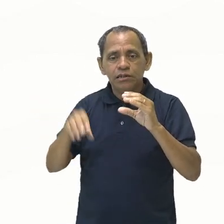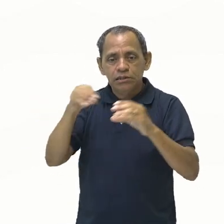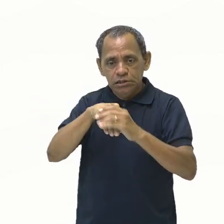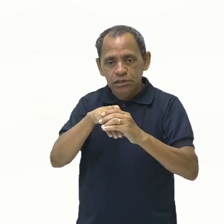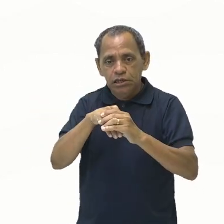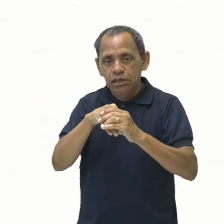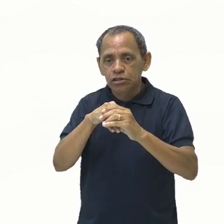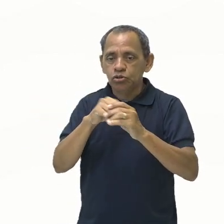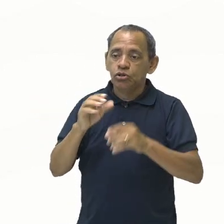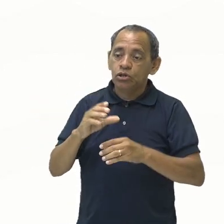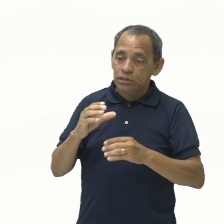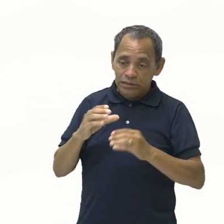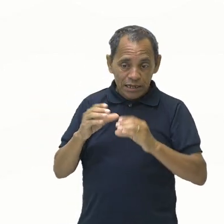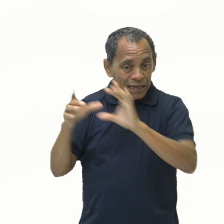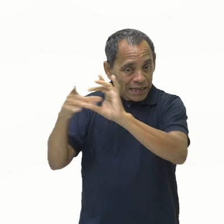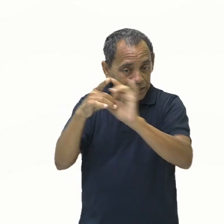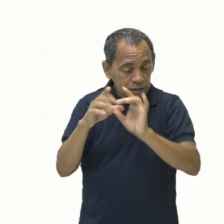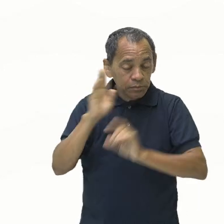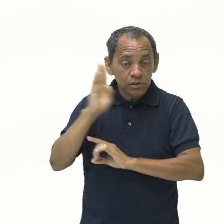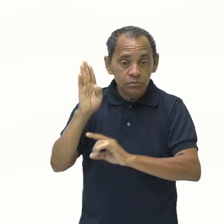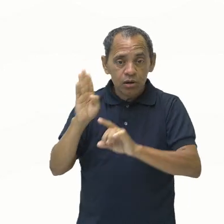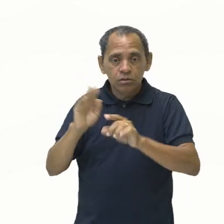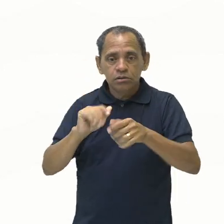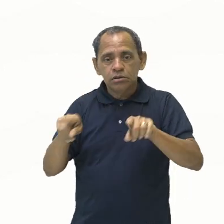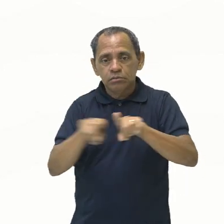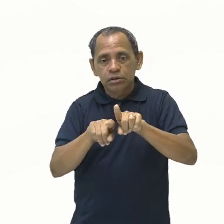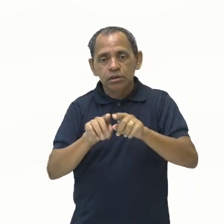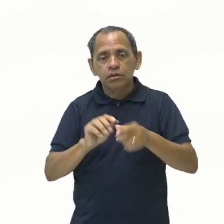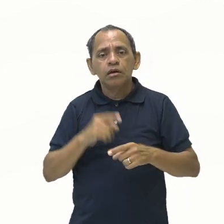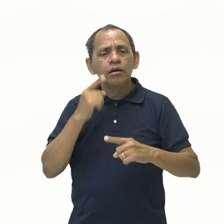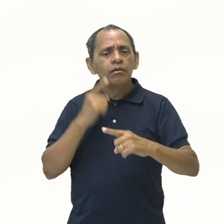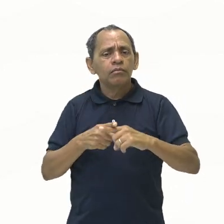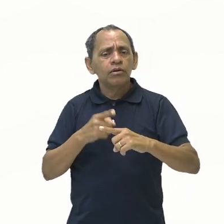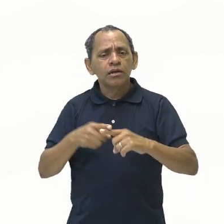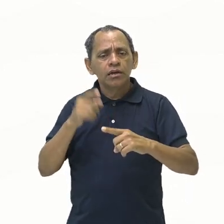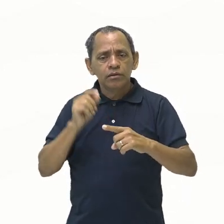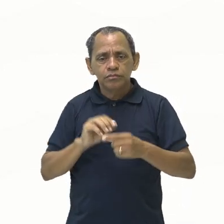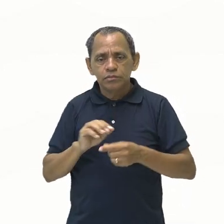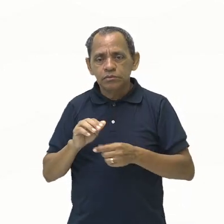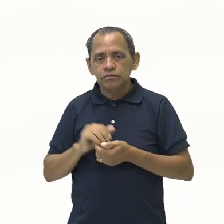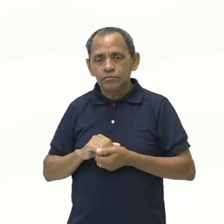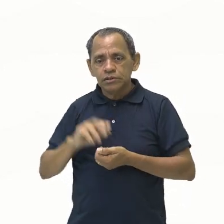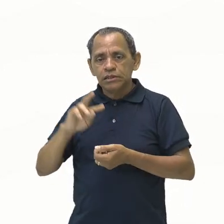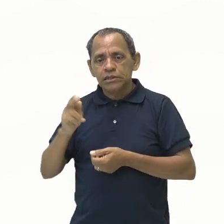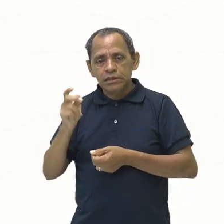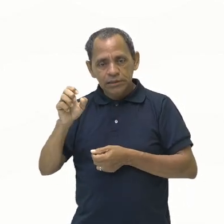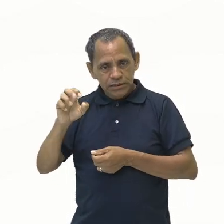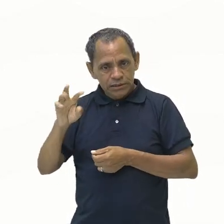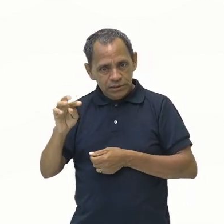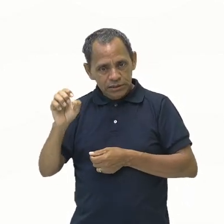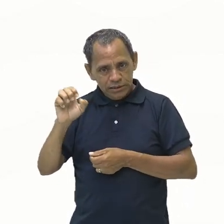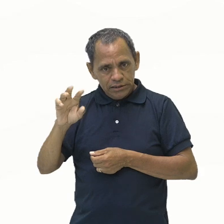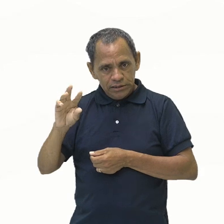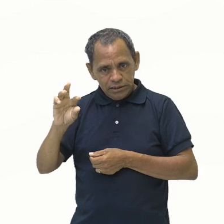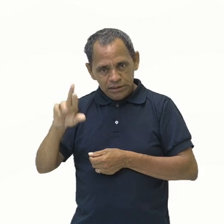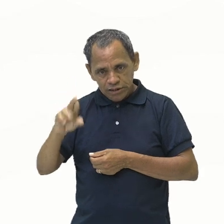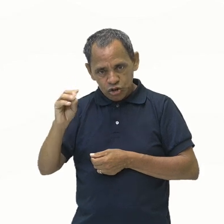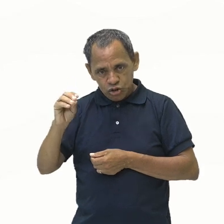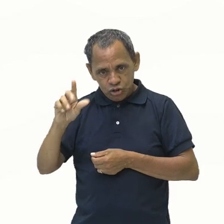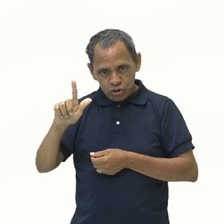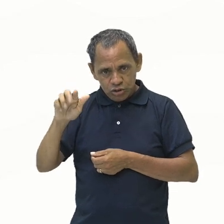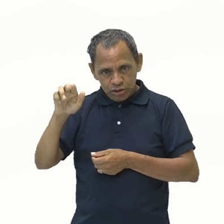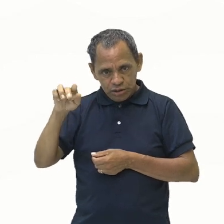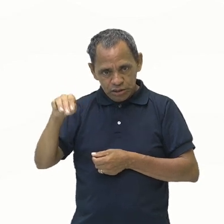na cadeia principal. Portanto, isso aqui é homogênea. O que seria heterogênea? Para ela ser heterogênea, o oxigênio tem